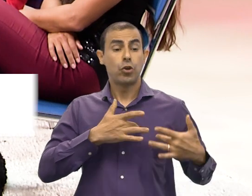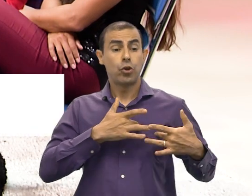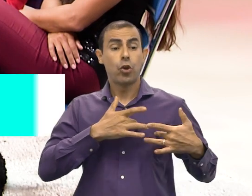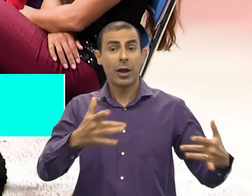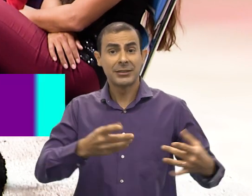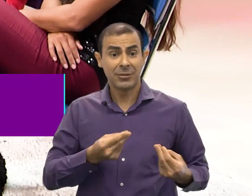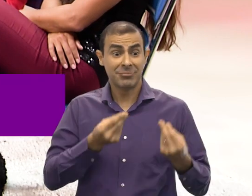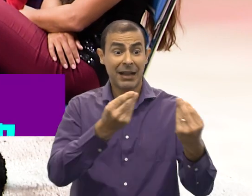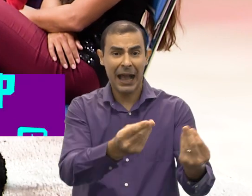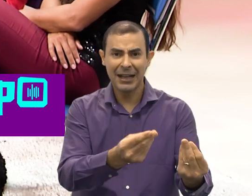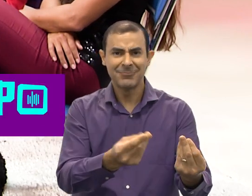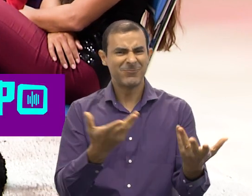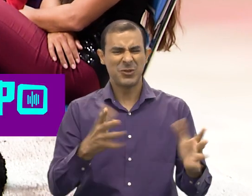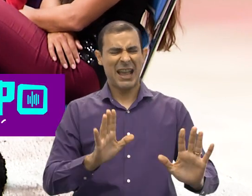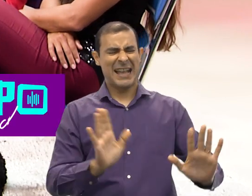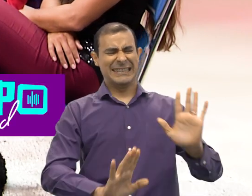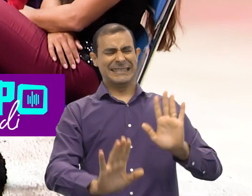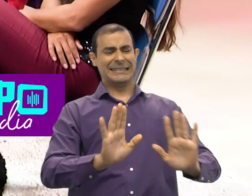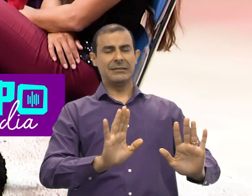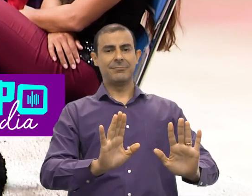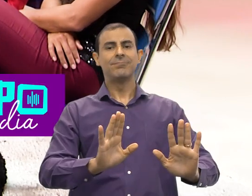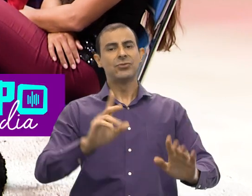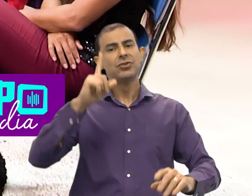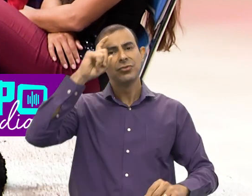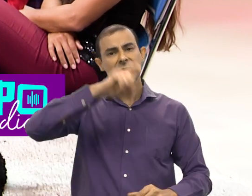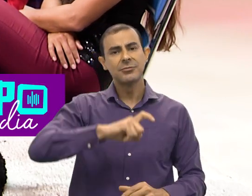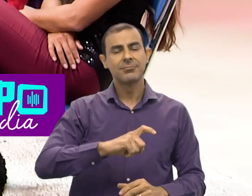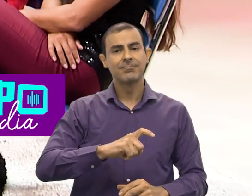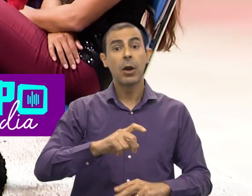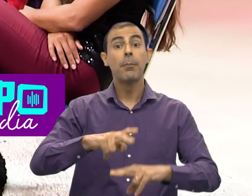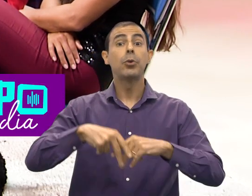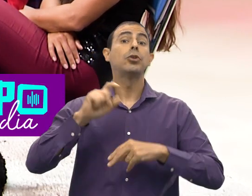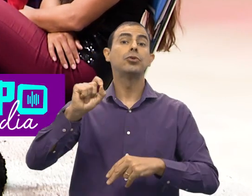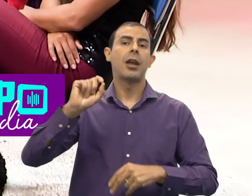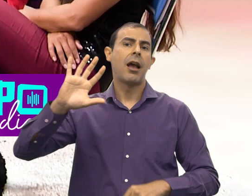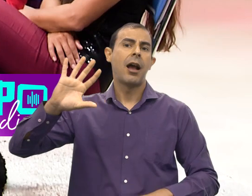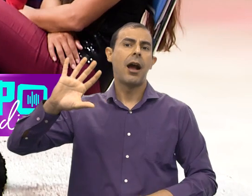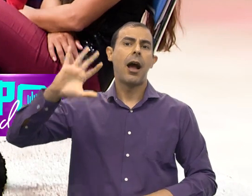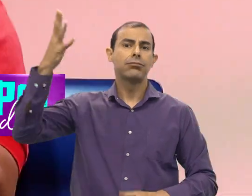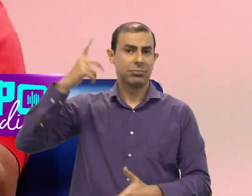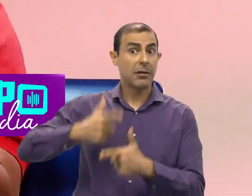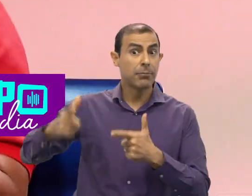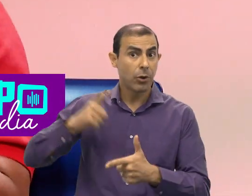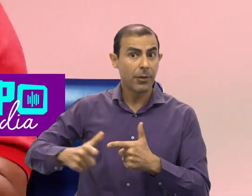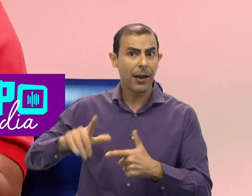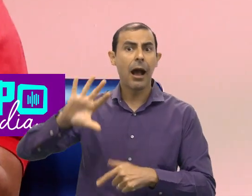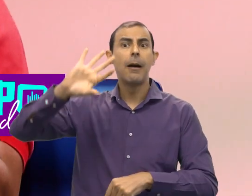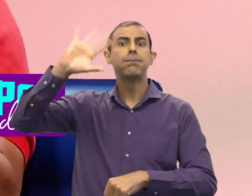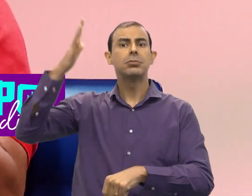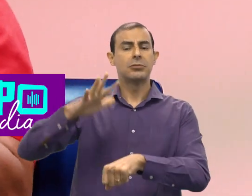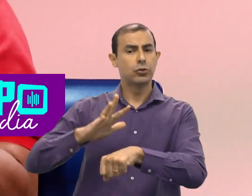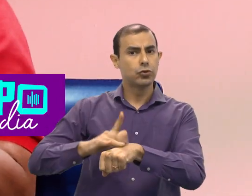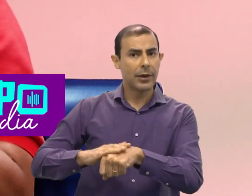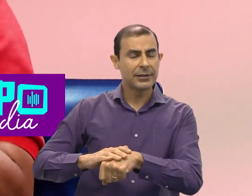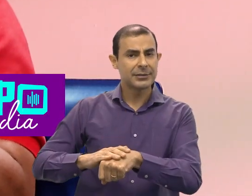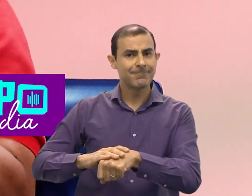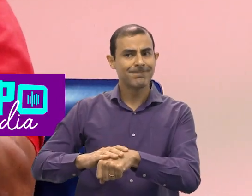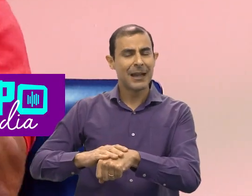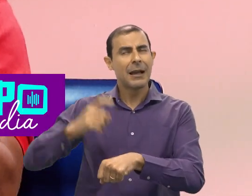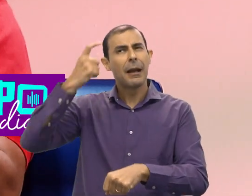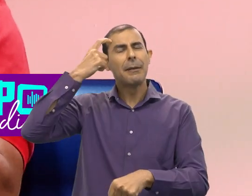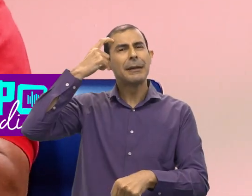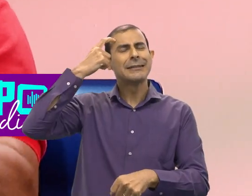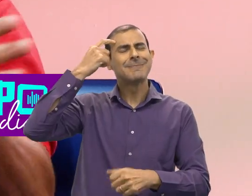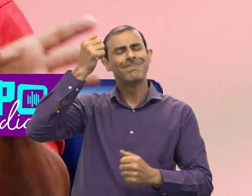tem tempo. E às vezes, aí esses professores que eu disse no início, são o melhor caminho para que a pessoa entenda, quando ela estiver precisando,